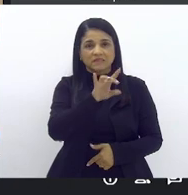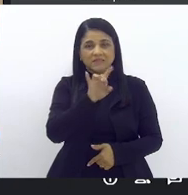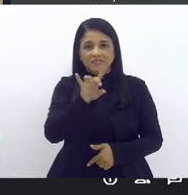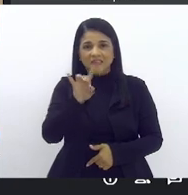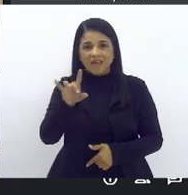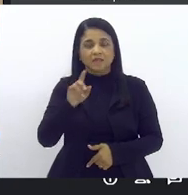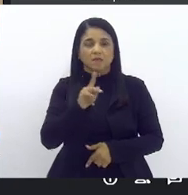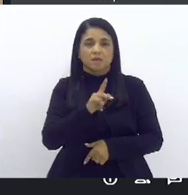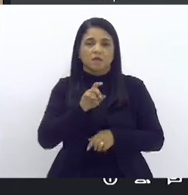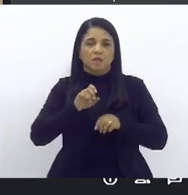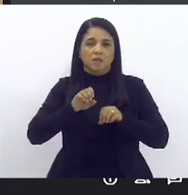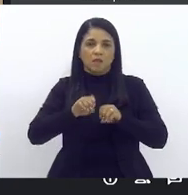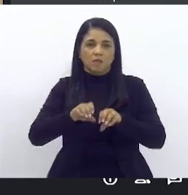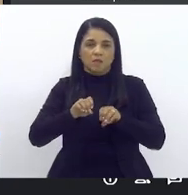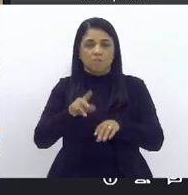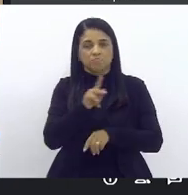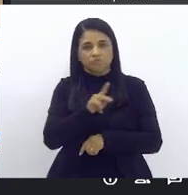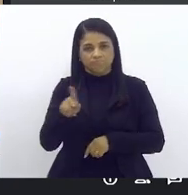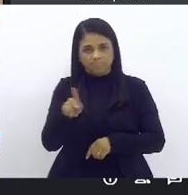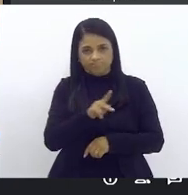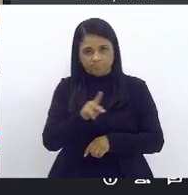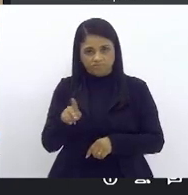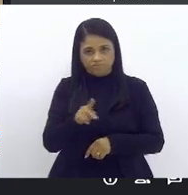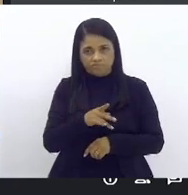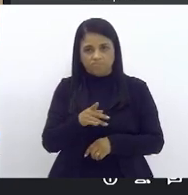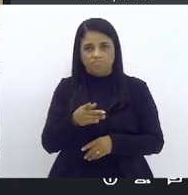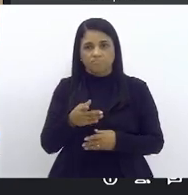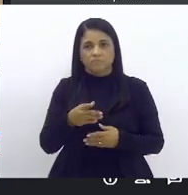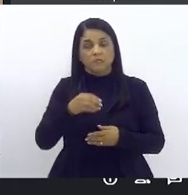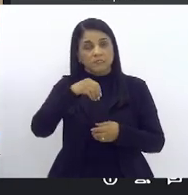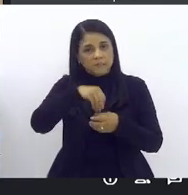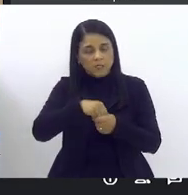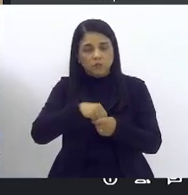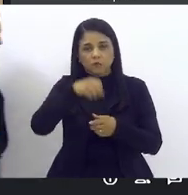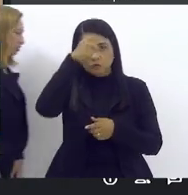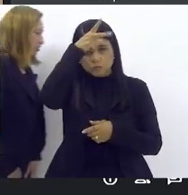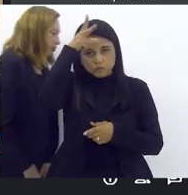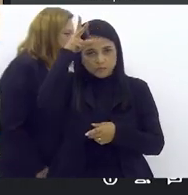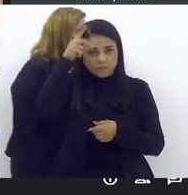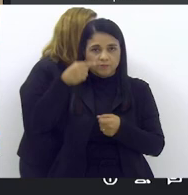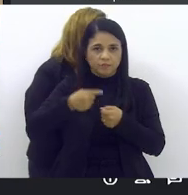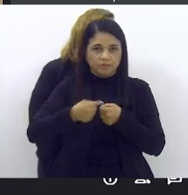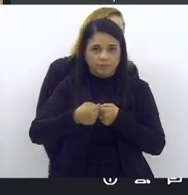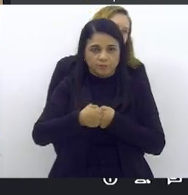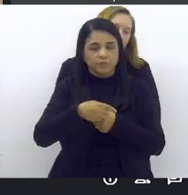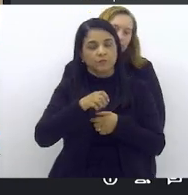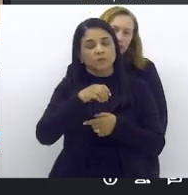cada educador infantil dentro do nosso país, dentro dos municípios, dentro dos estados.